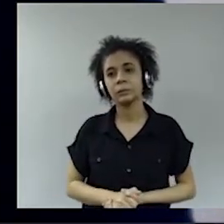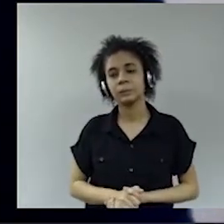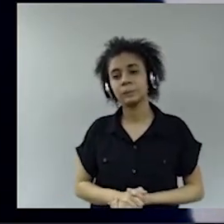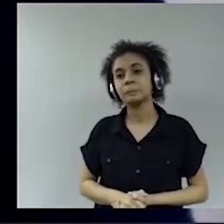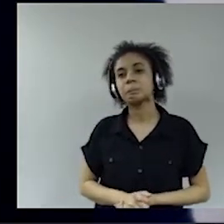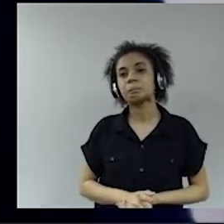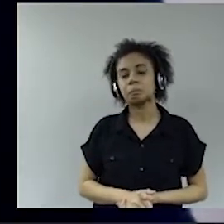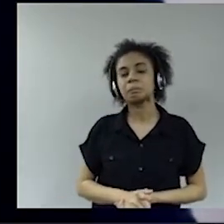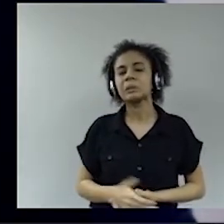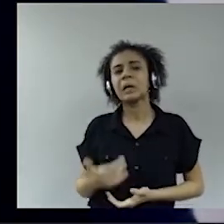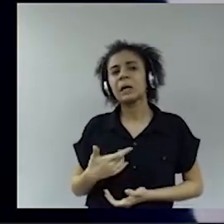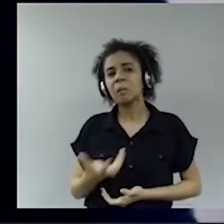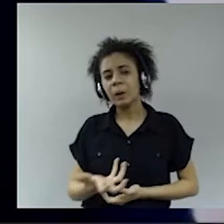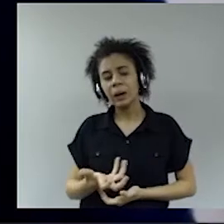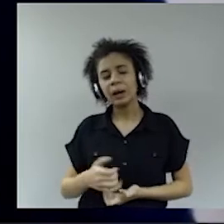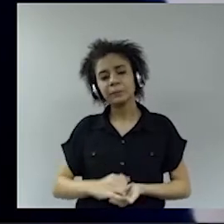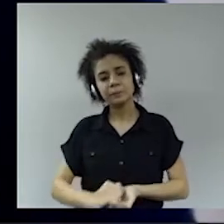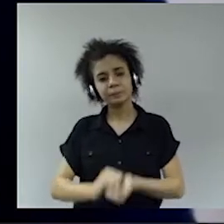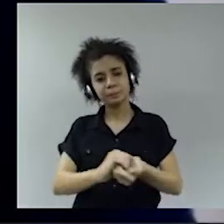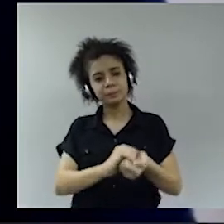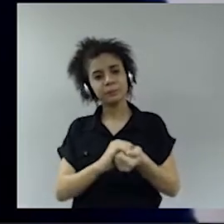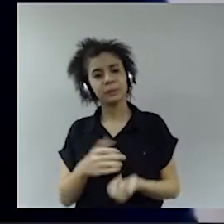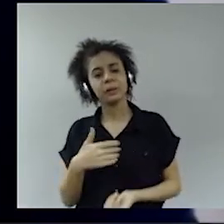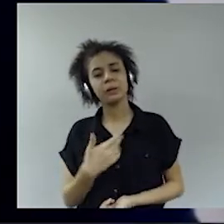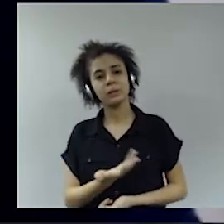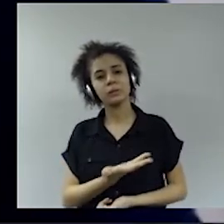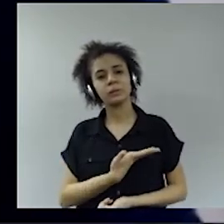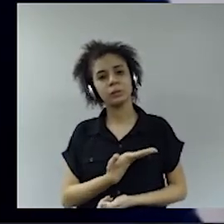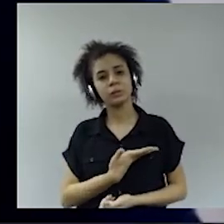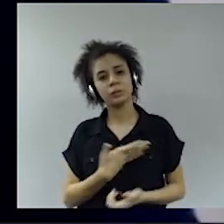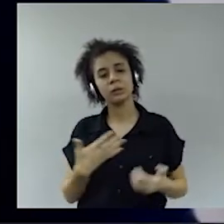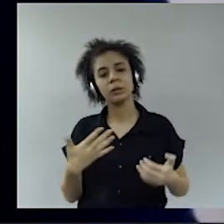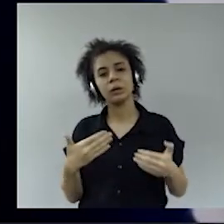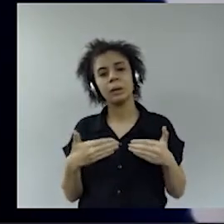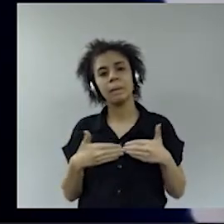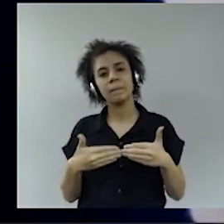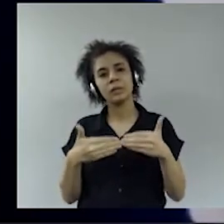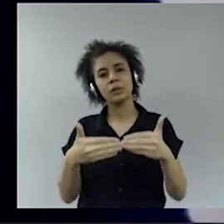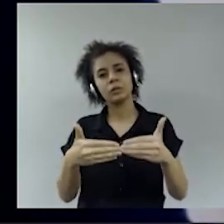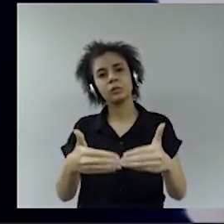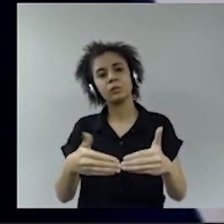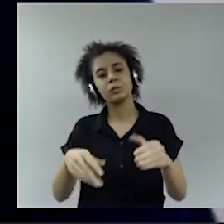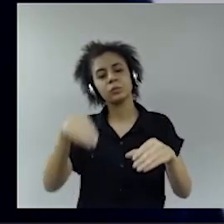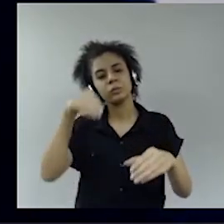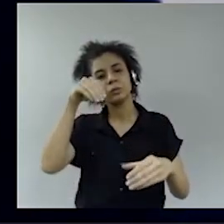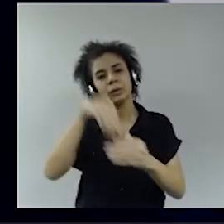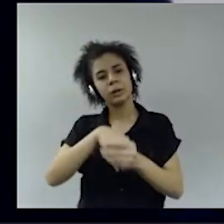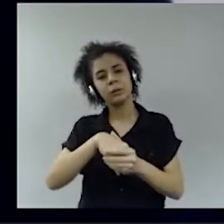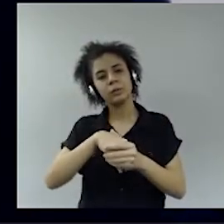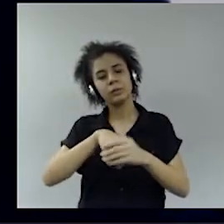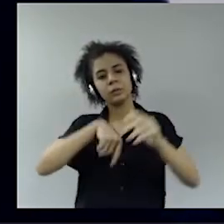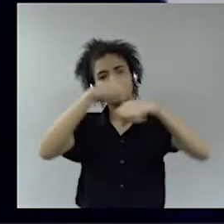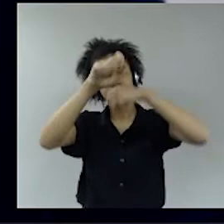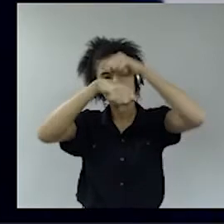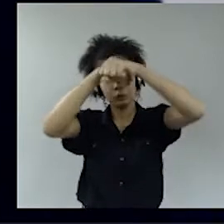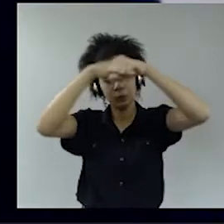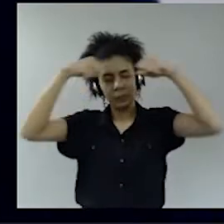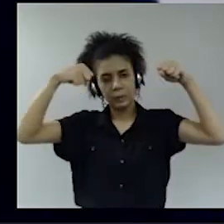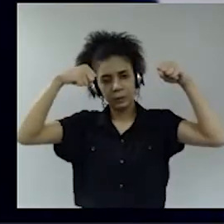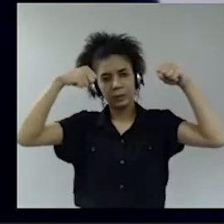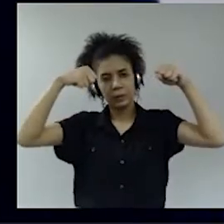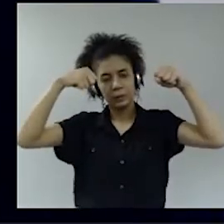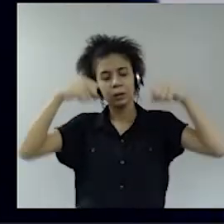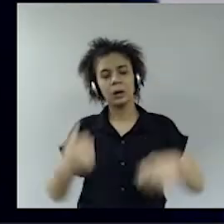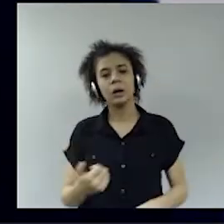cumprimentar os meus colegas, ministros do Superior Tribunal de Justiça, Antônio